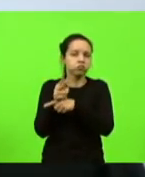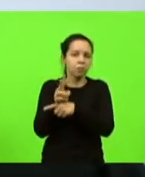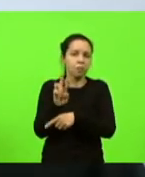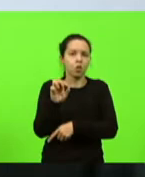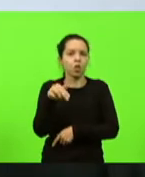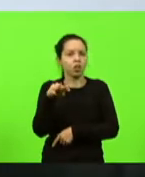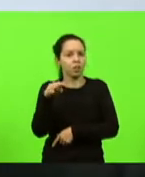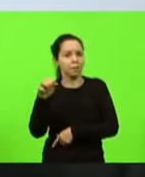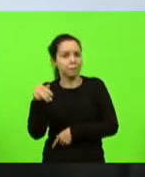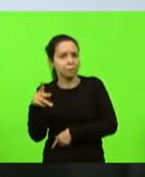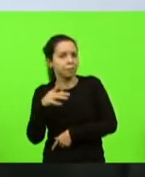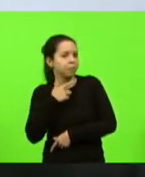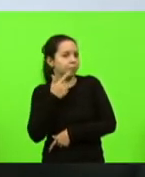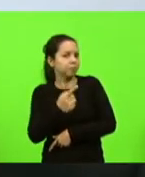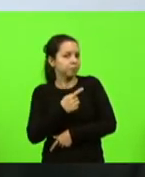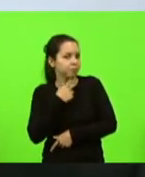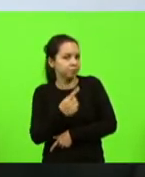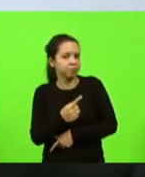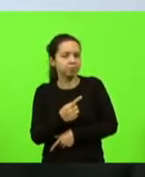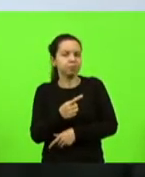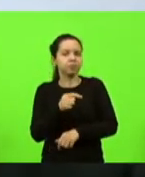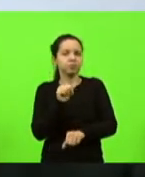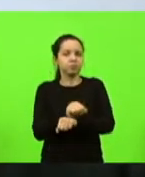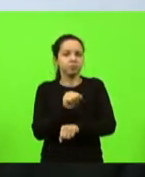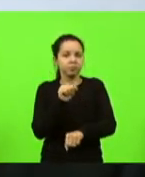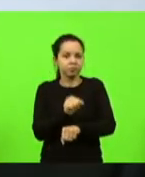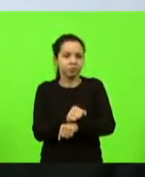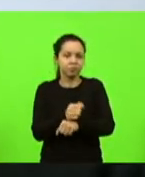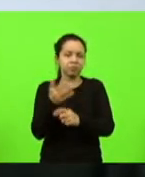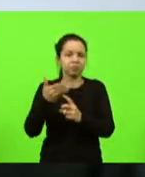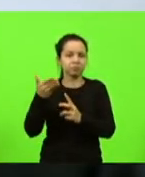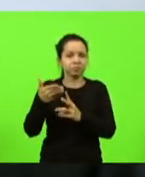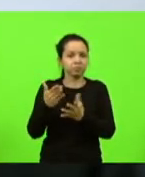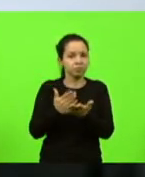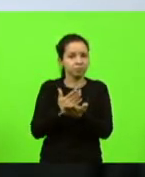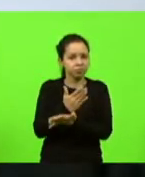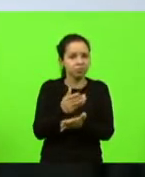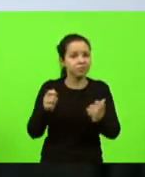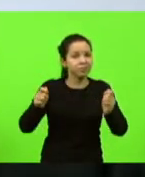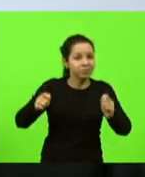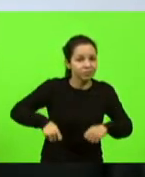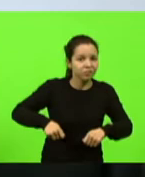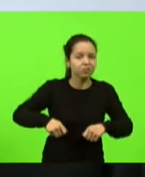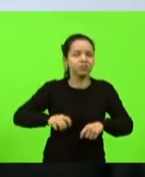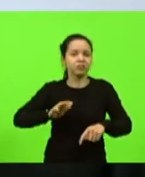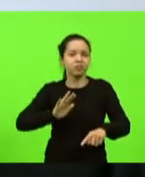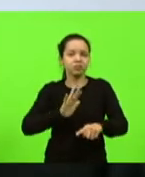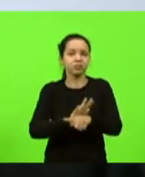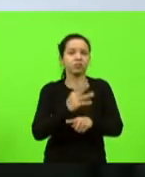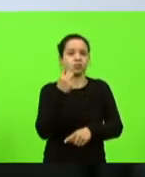esperando. Apenas no financiamento aprovado, nós temos a possibilidade de ajudar